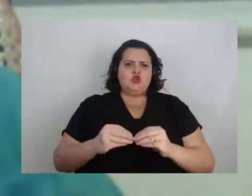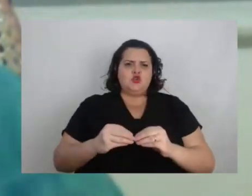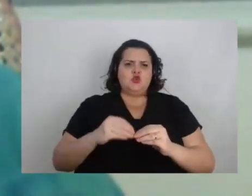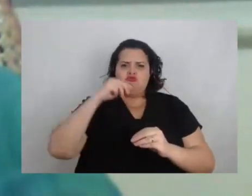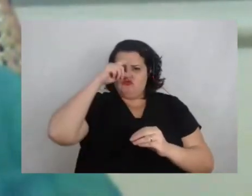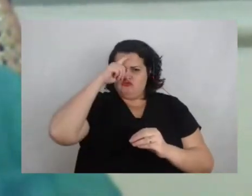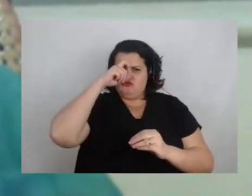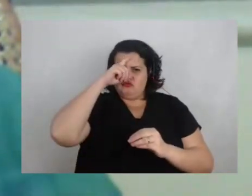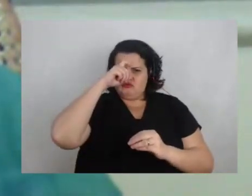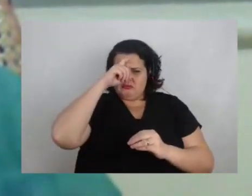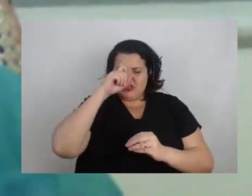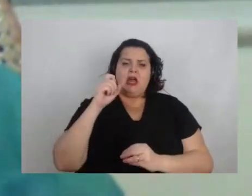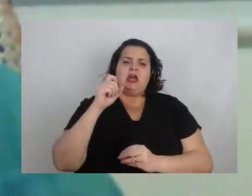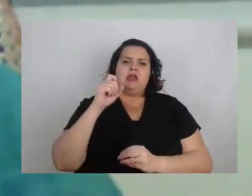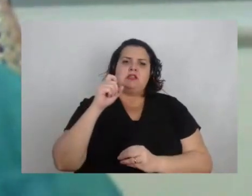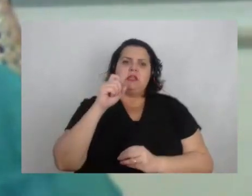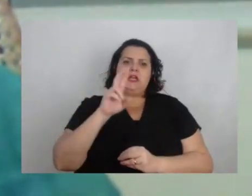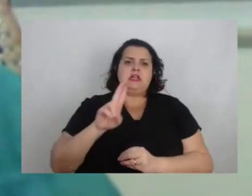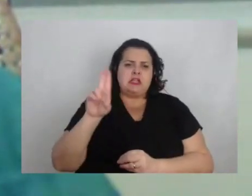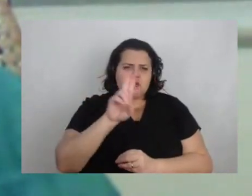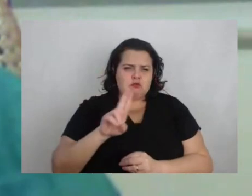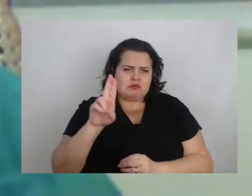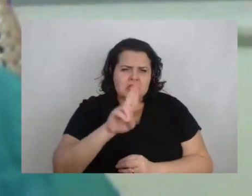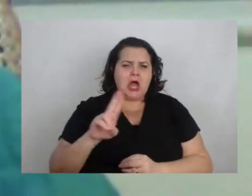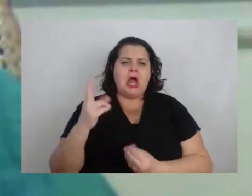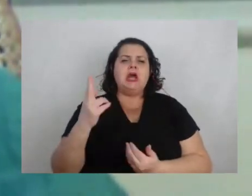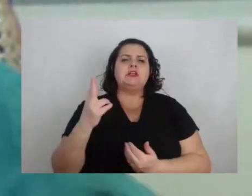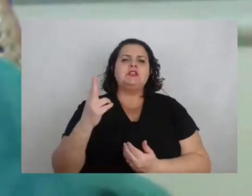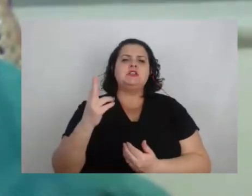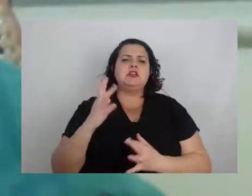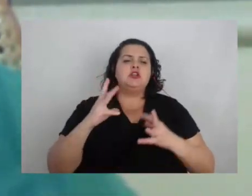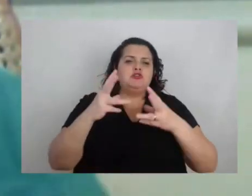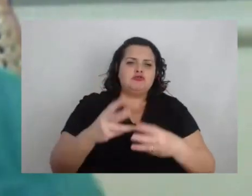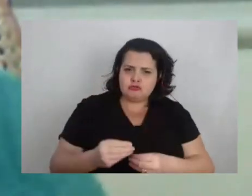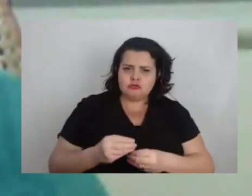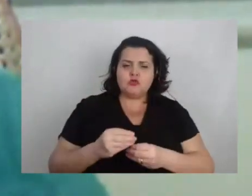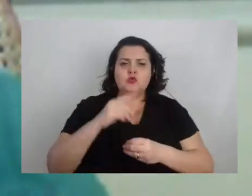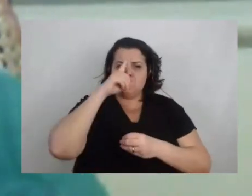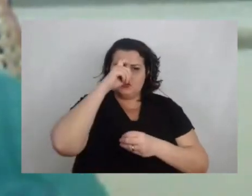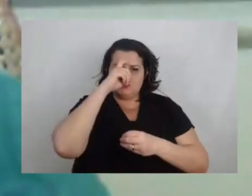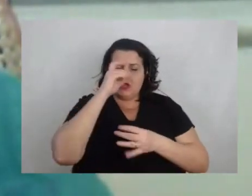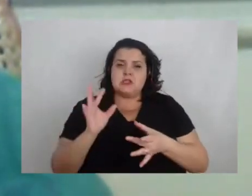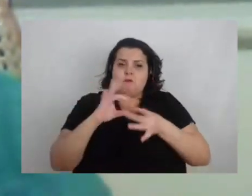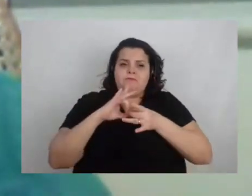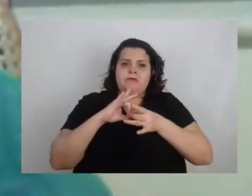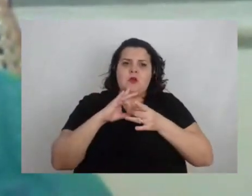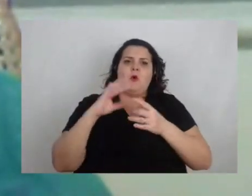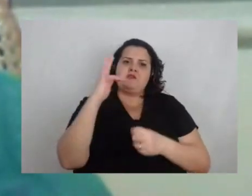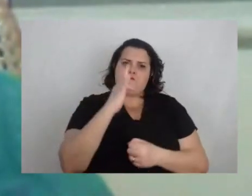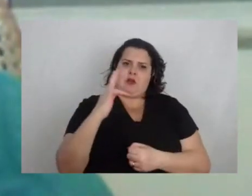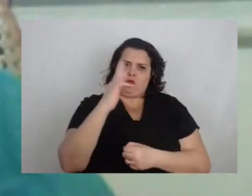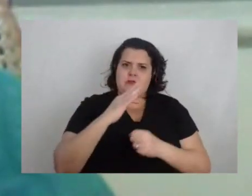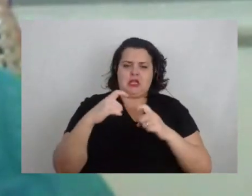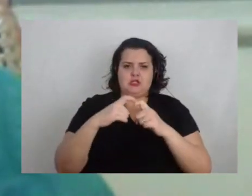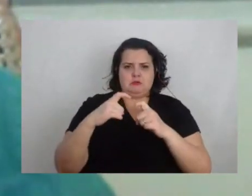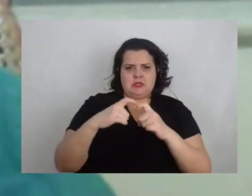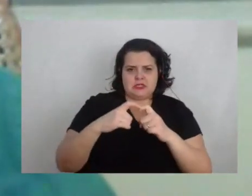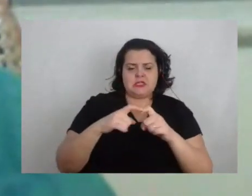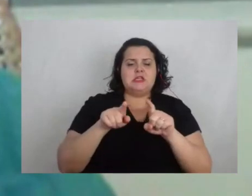dos seus ambulatórios, dos centros de saúde vinculados às faculdades de medicina e outras unidades de